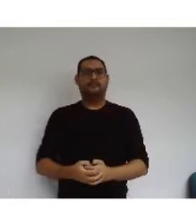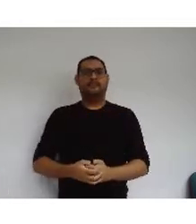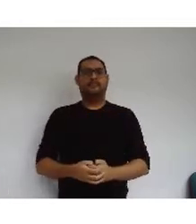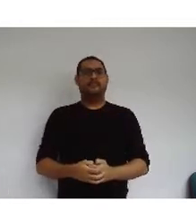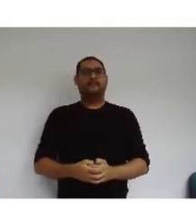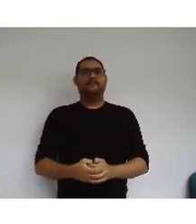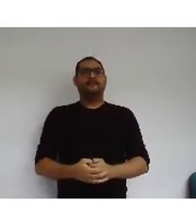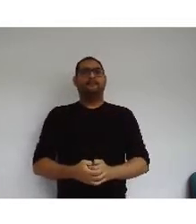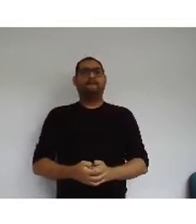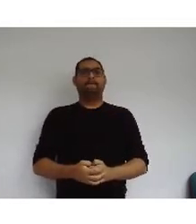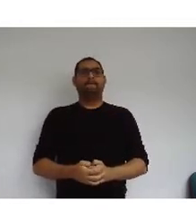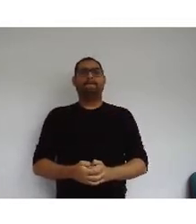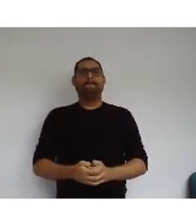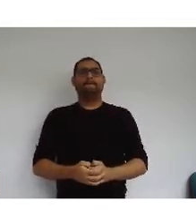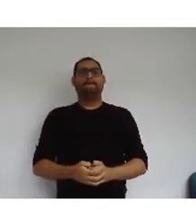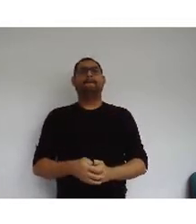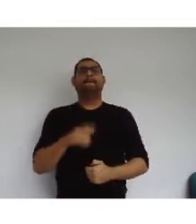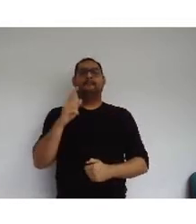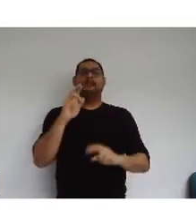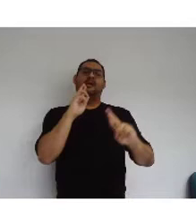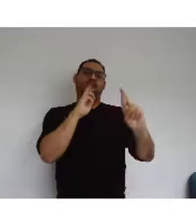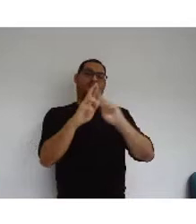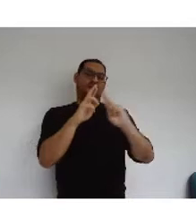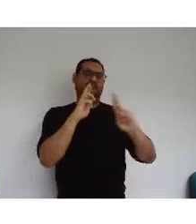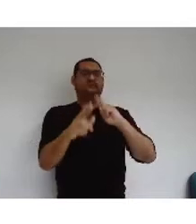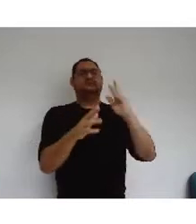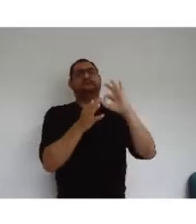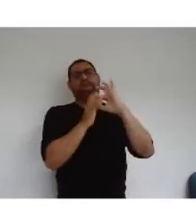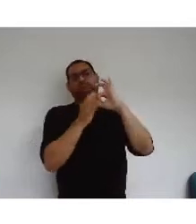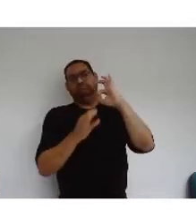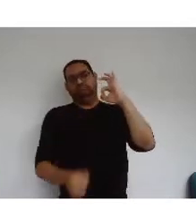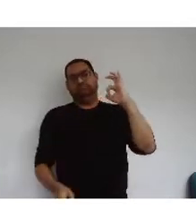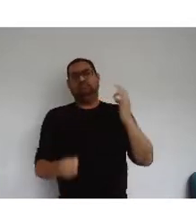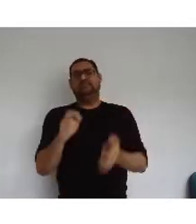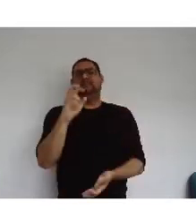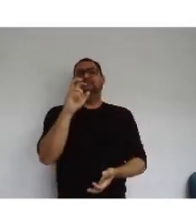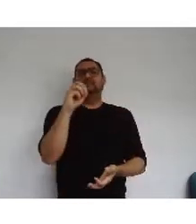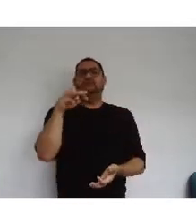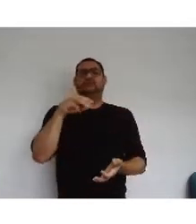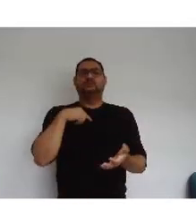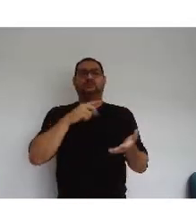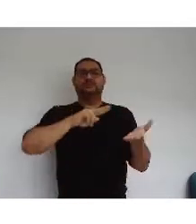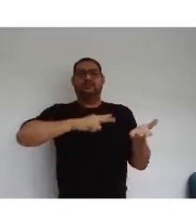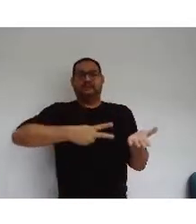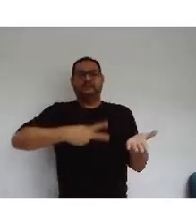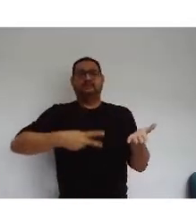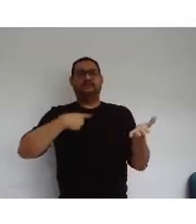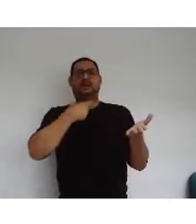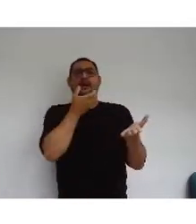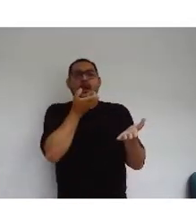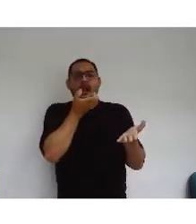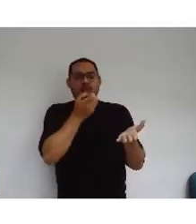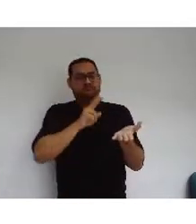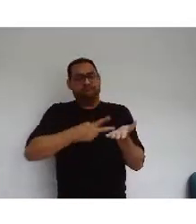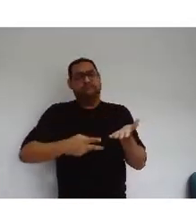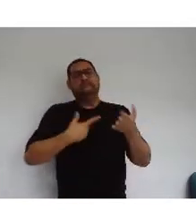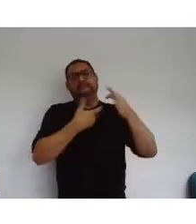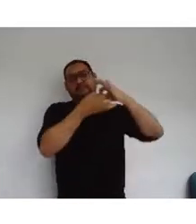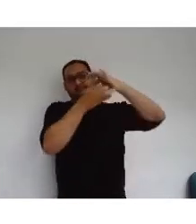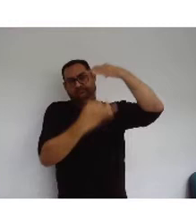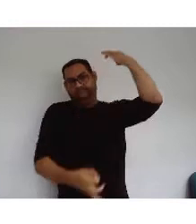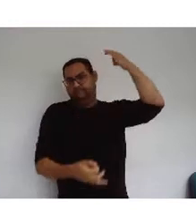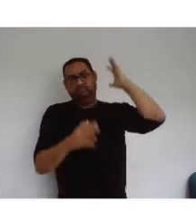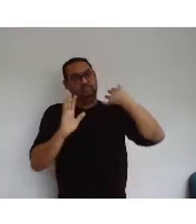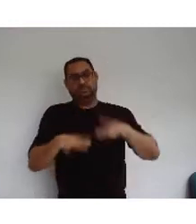A entrevista toda é muito longa, a transcrição dela, e eu vou, então, focalizar